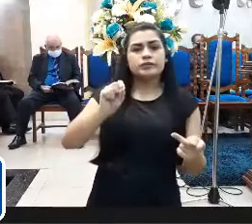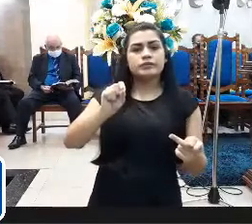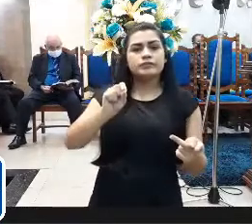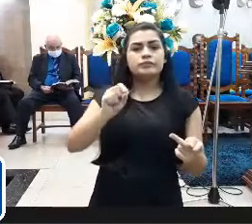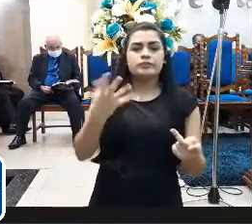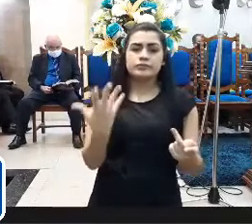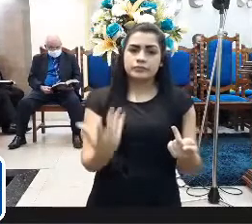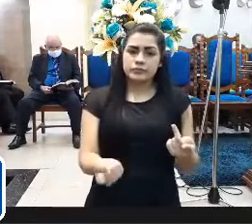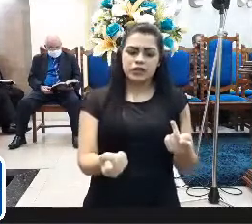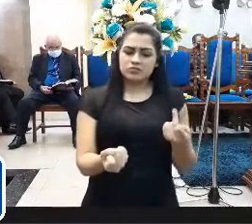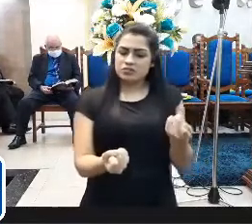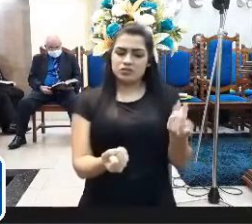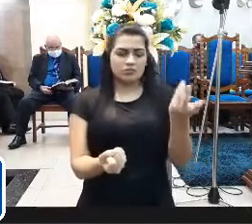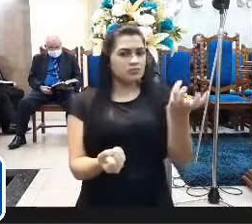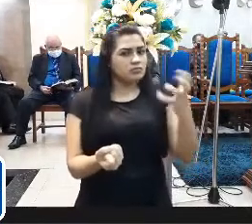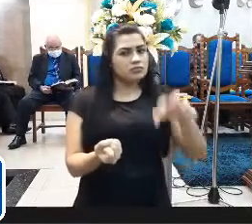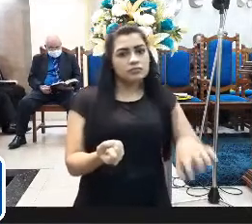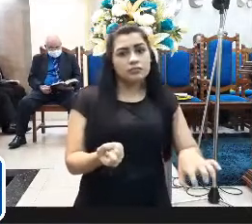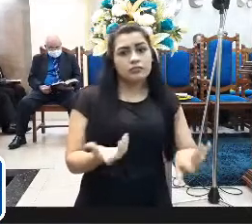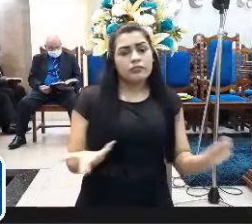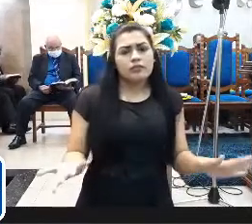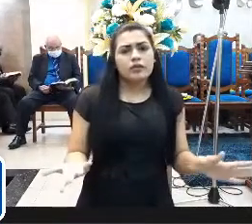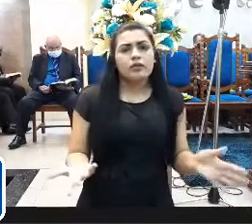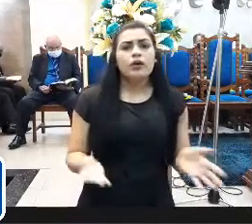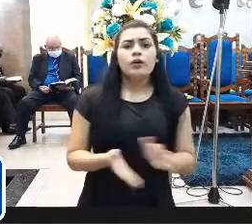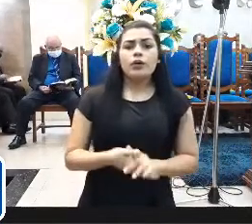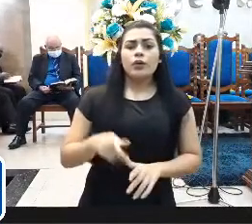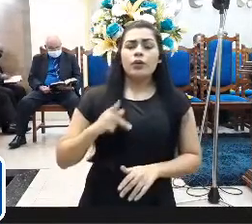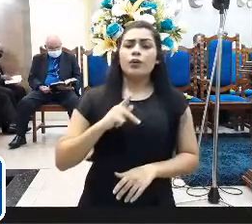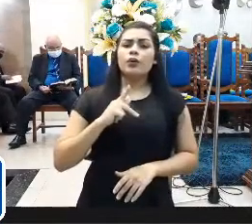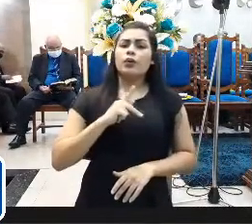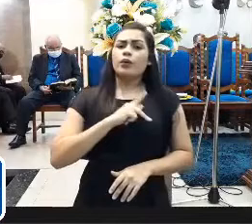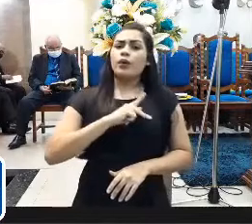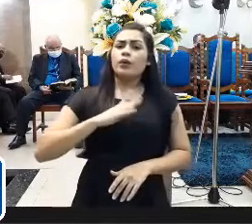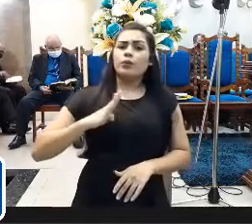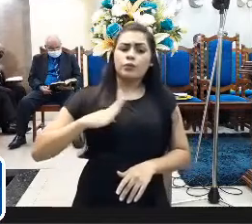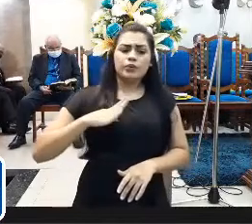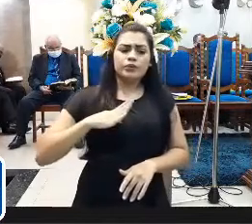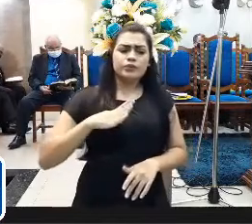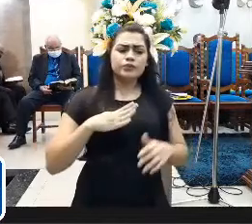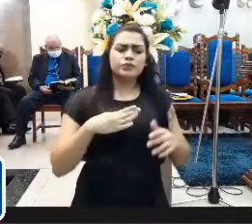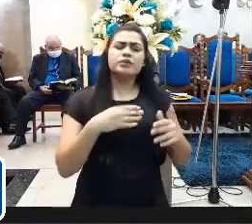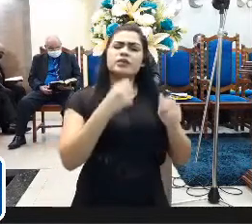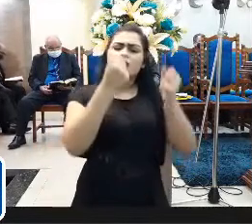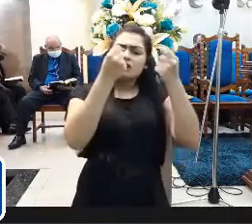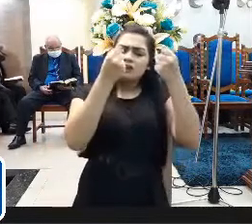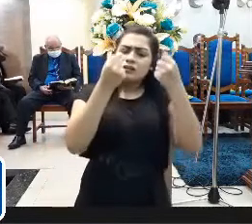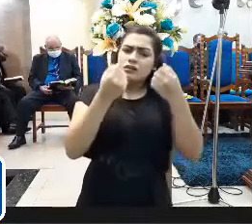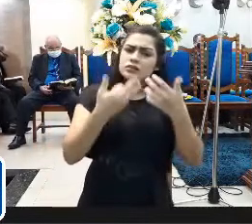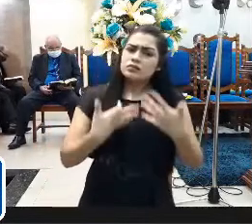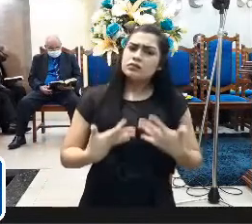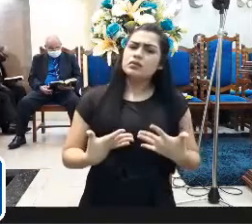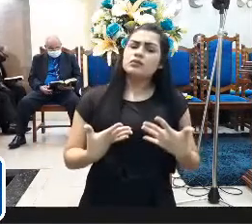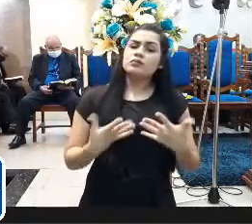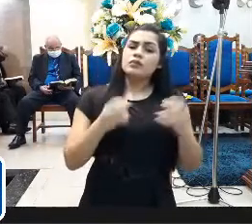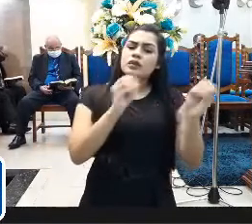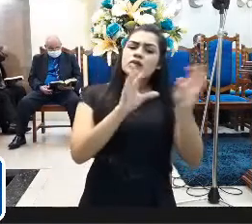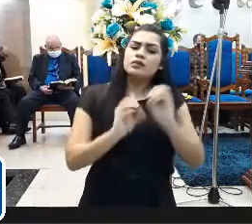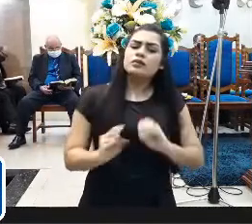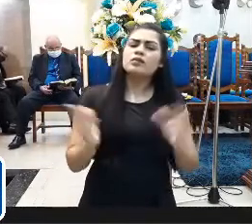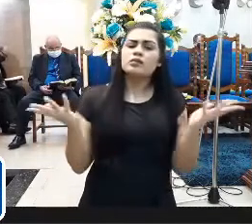Então o apóstolo está nos dando um ensinamento maravilhoso aqui. A jornada é difícil, e para você vencer, tem que